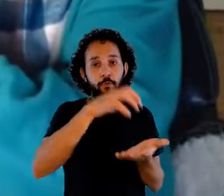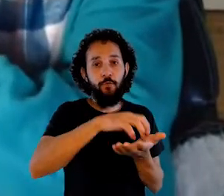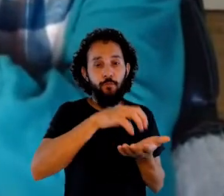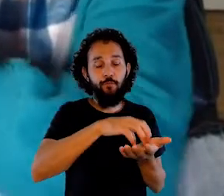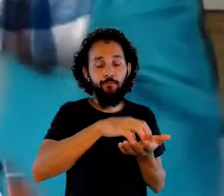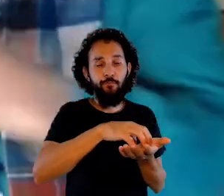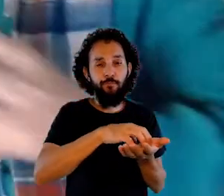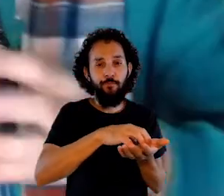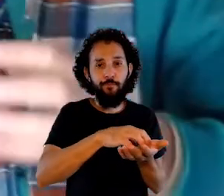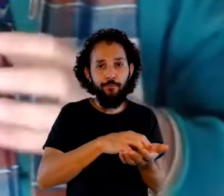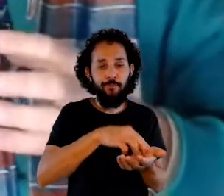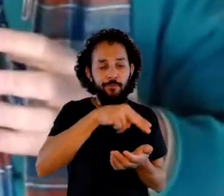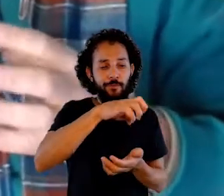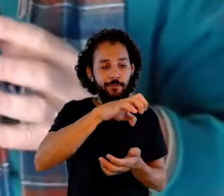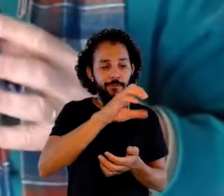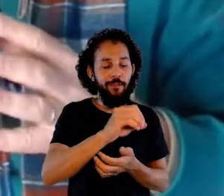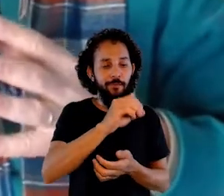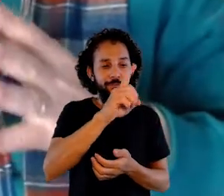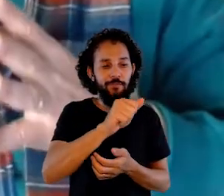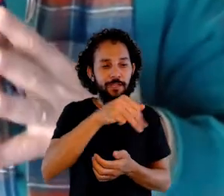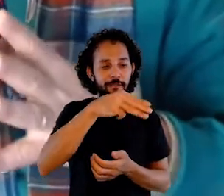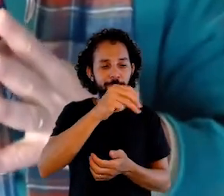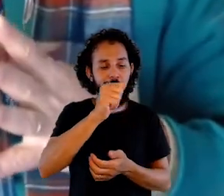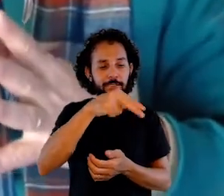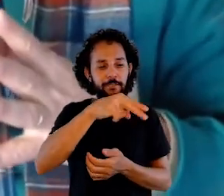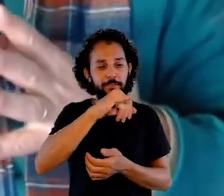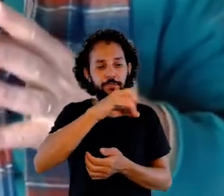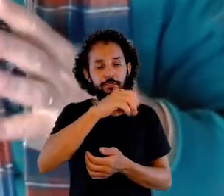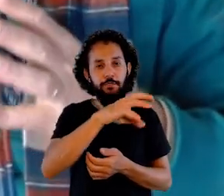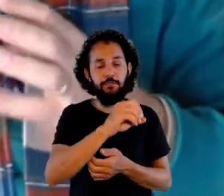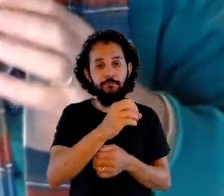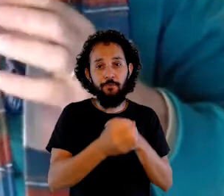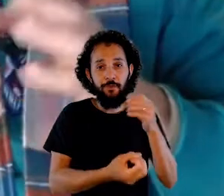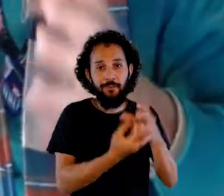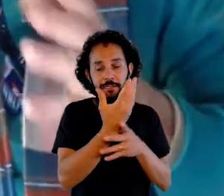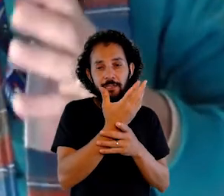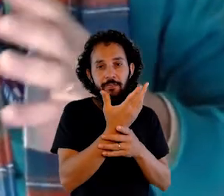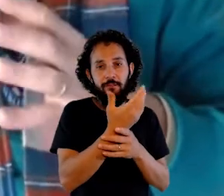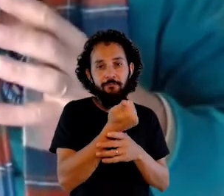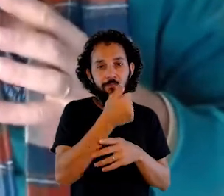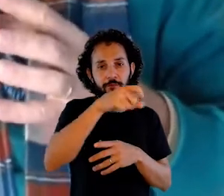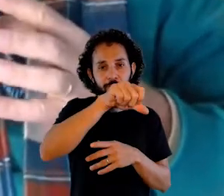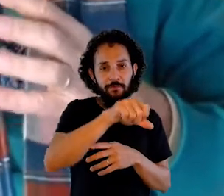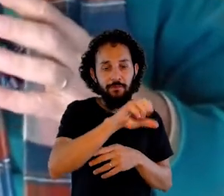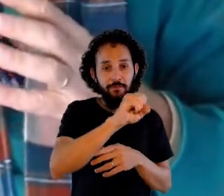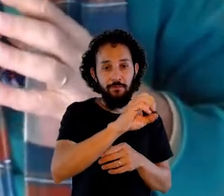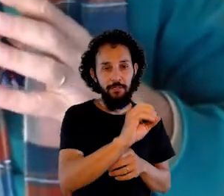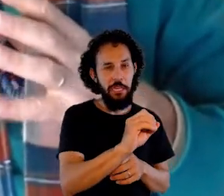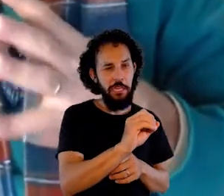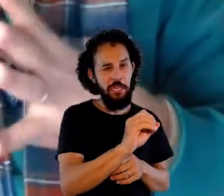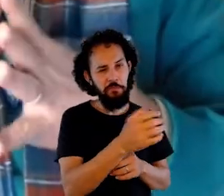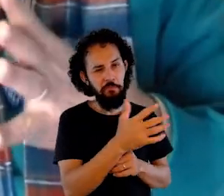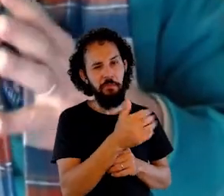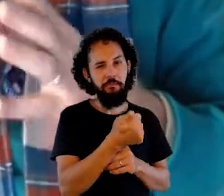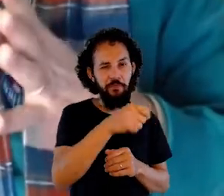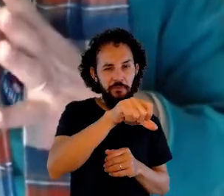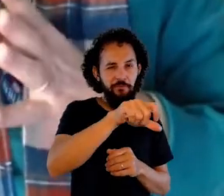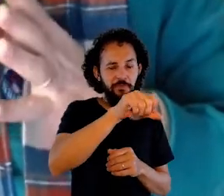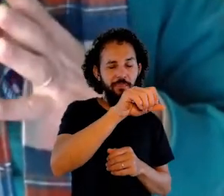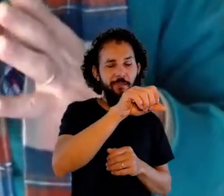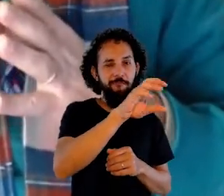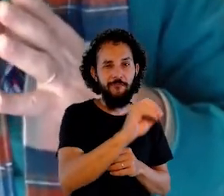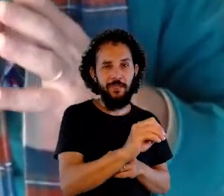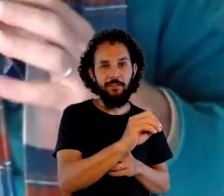neo-xamanismo, que nasceu basicamente em 1980, 90, com um antropólogo